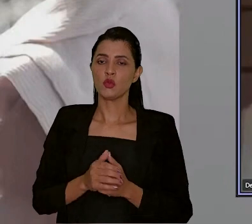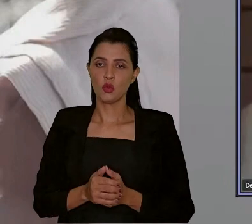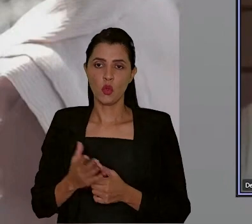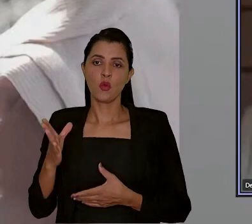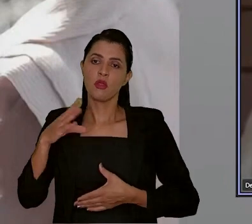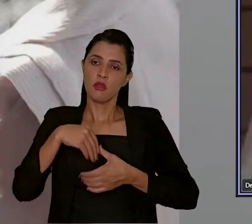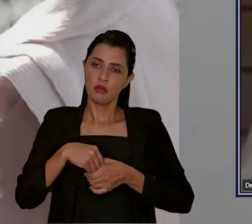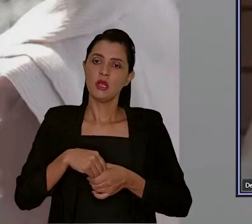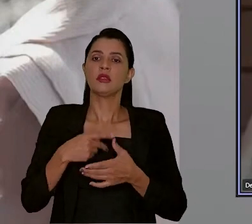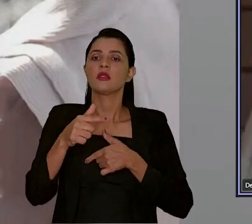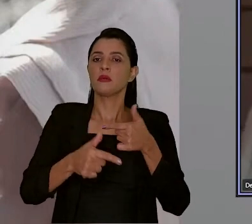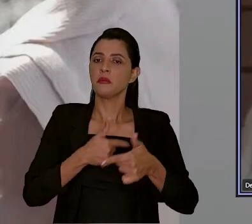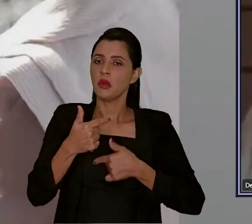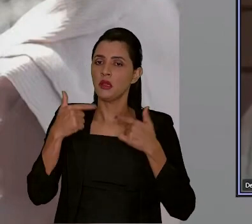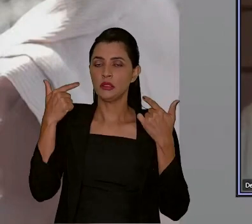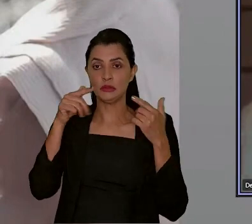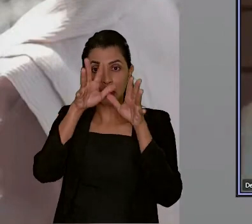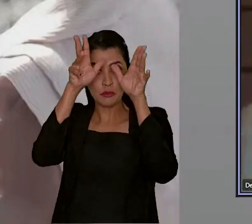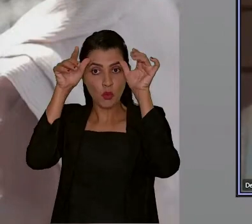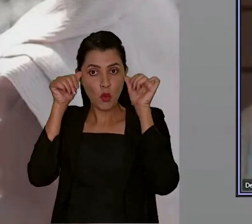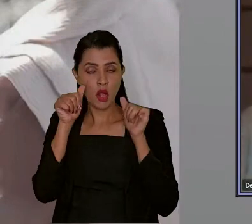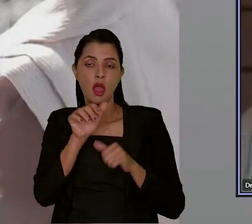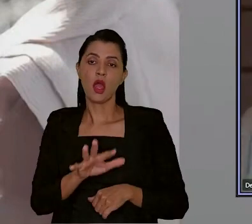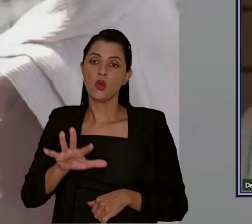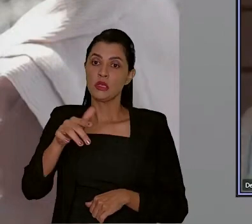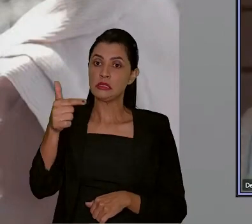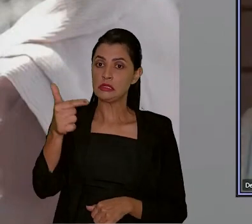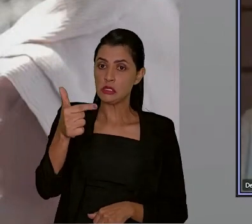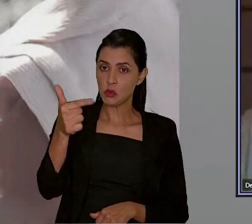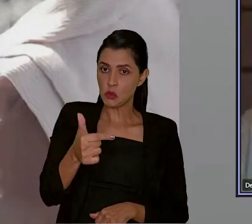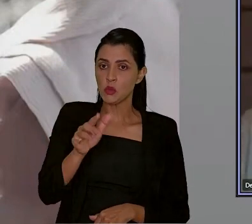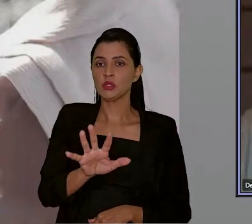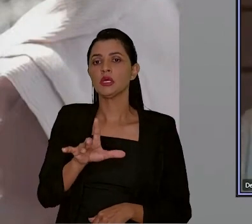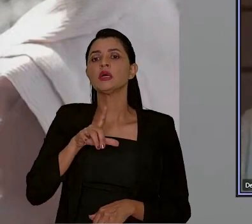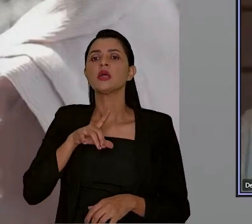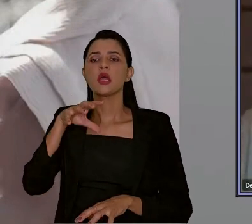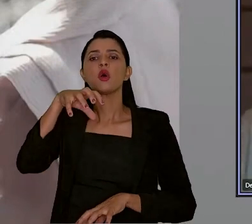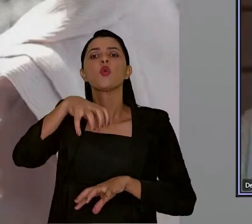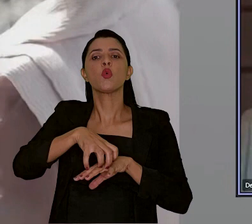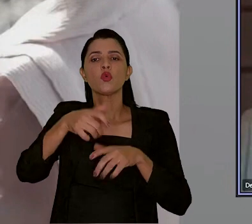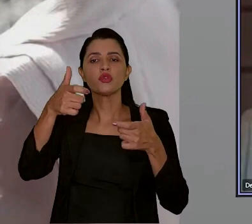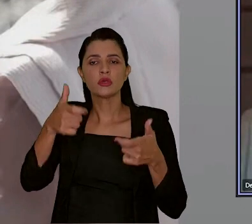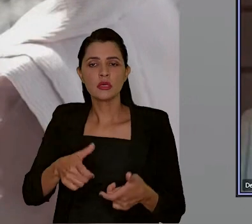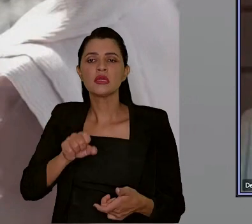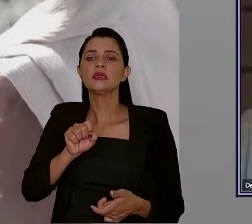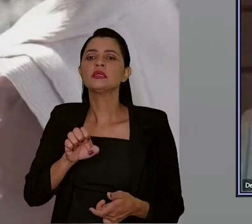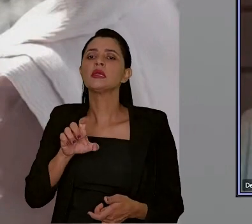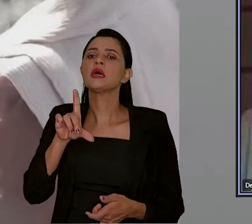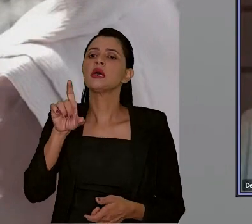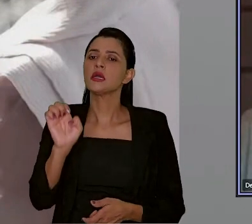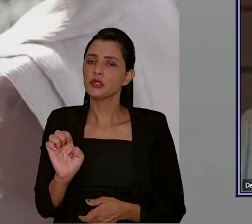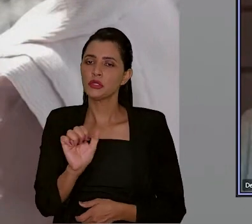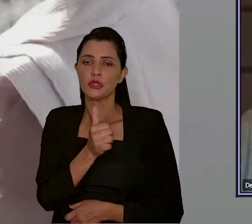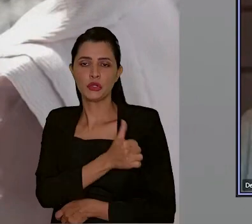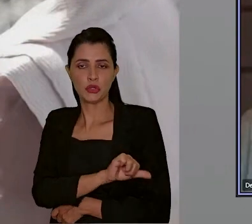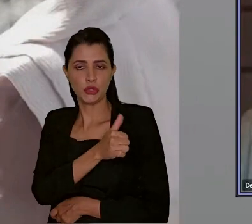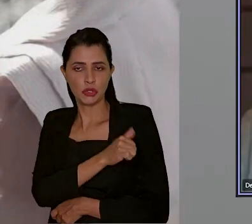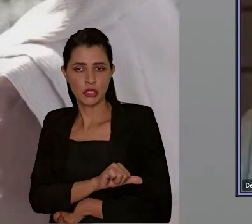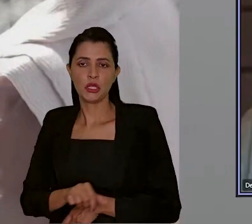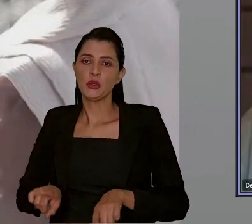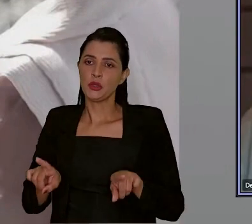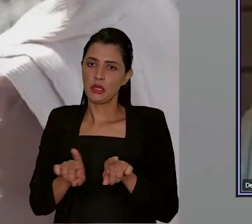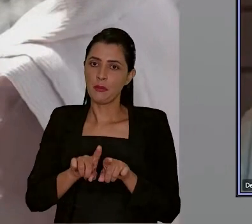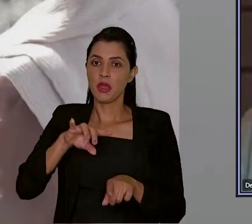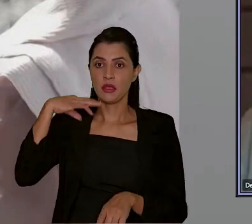o Tribunal Regional Federal da 2ª Região, com sede no Rio de Janeiro, abrangendo também o estado do Espírito